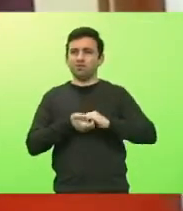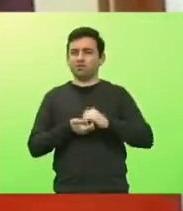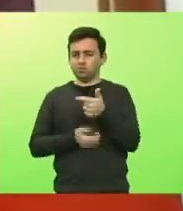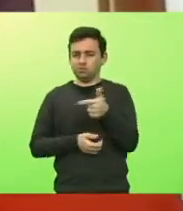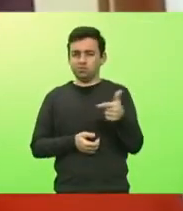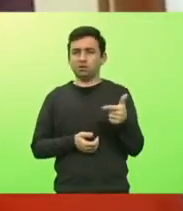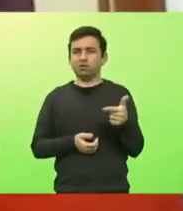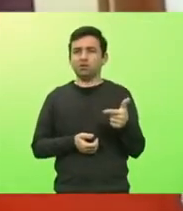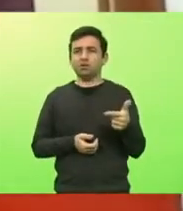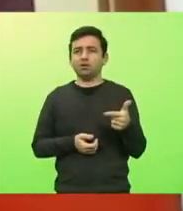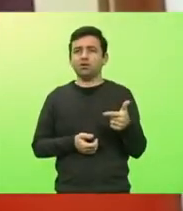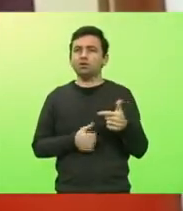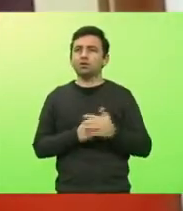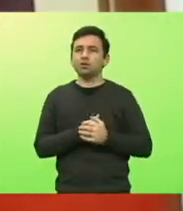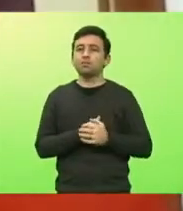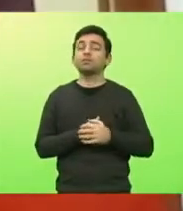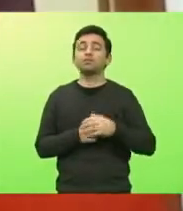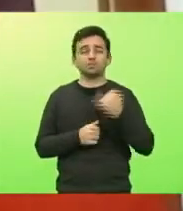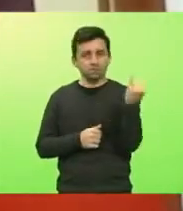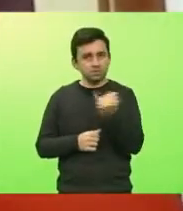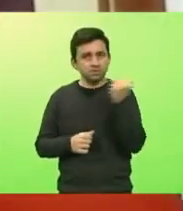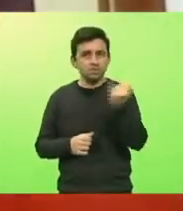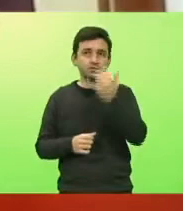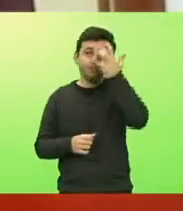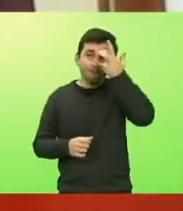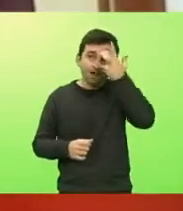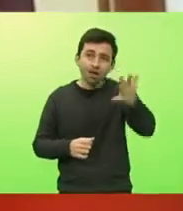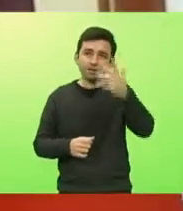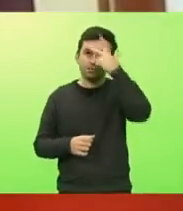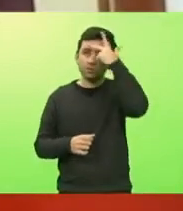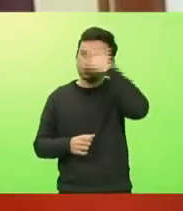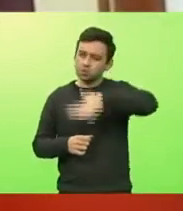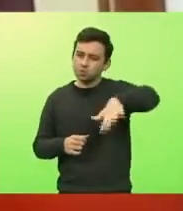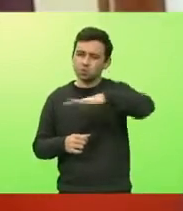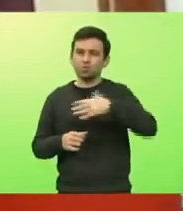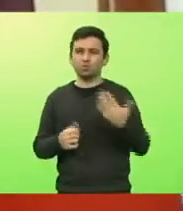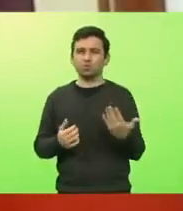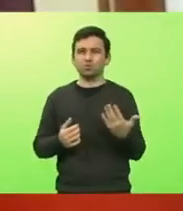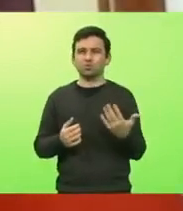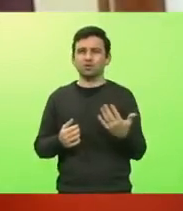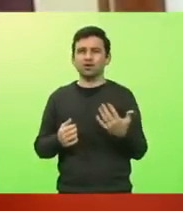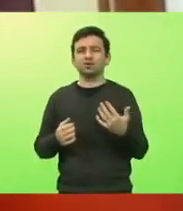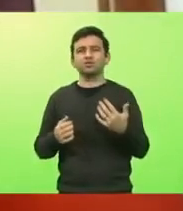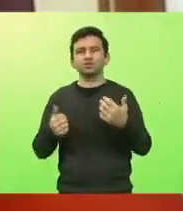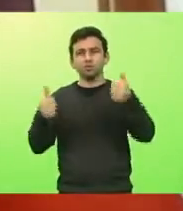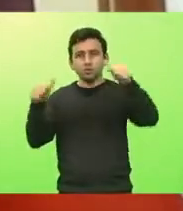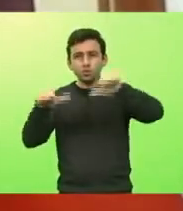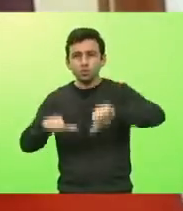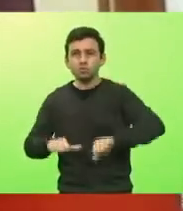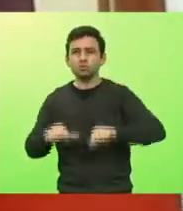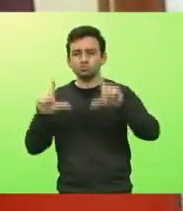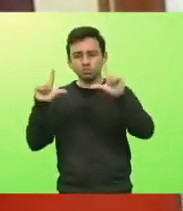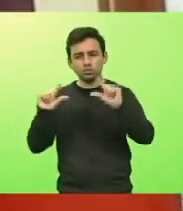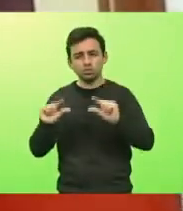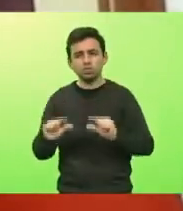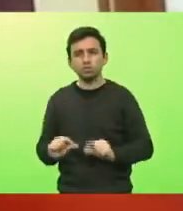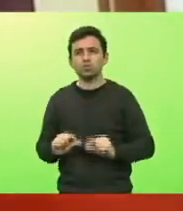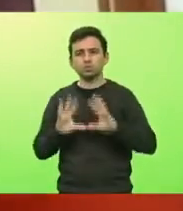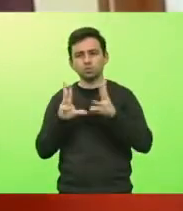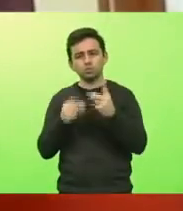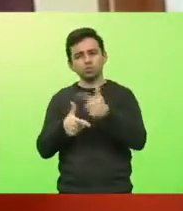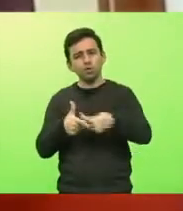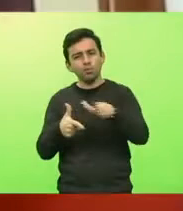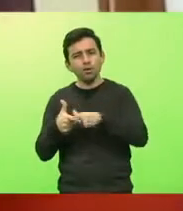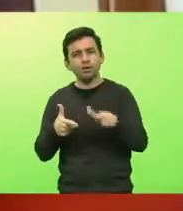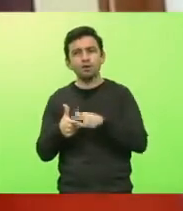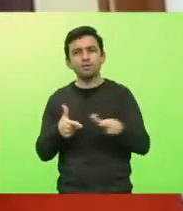então. É interessante facilitar a vida das pessoas. Menos desgraça, menos despesa, menos tragédia. Gostaria